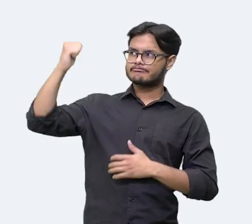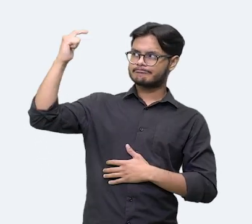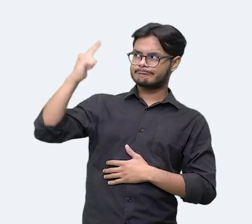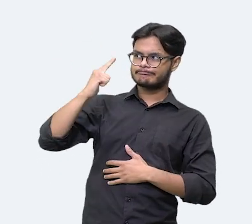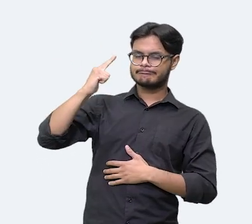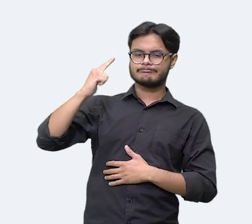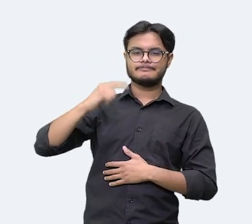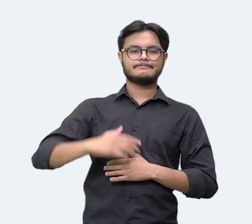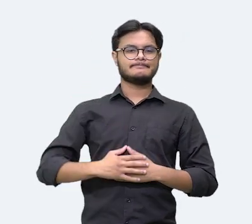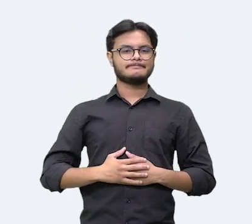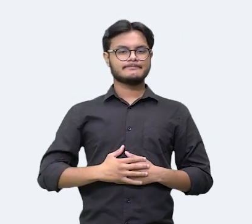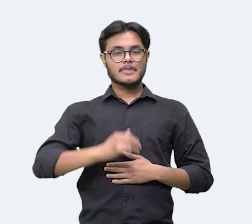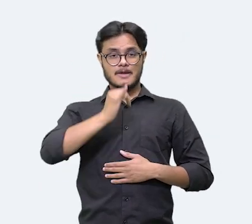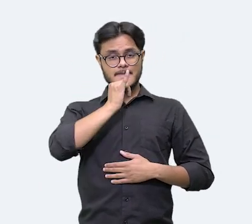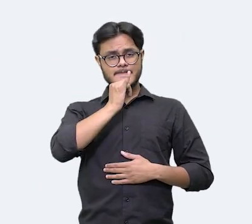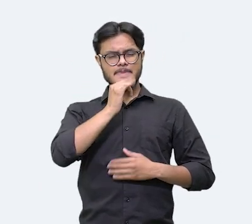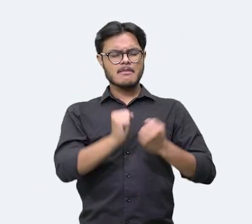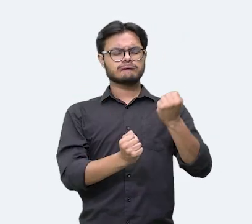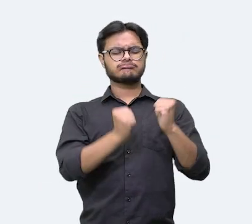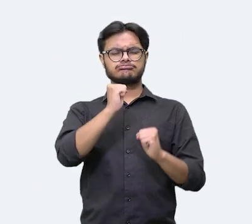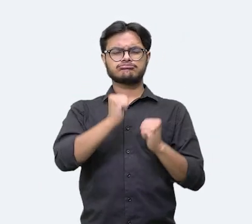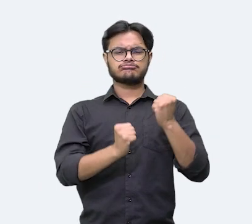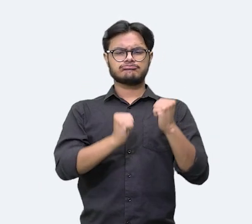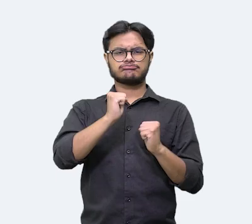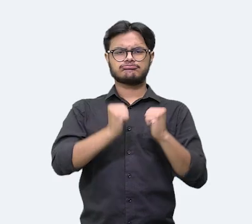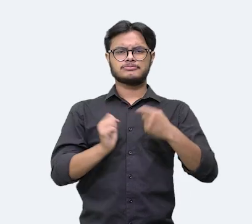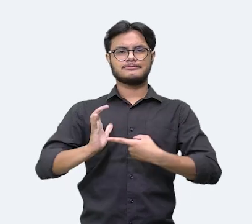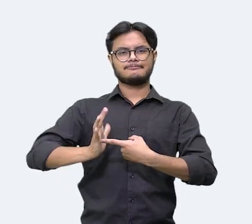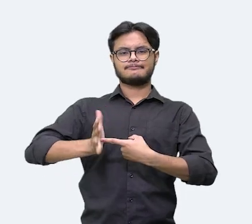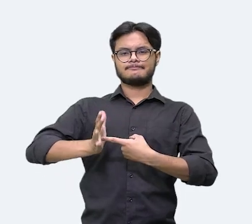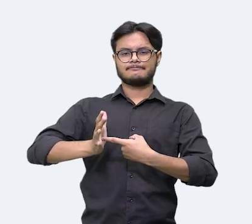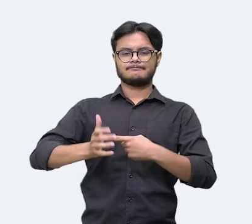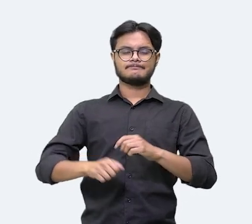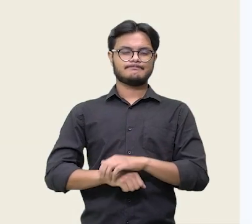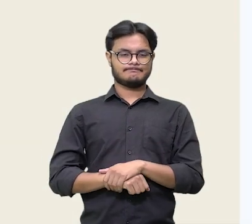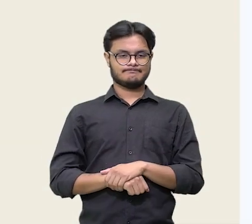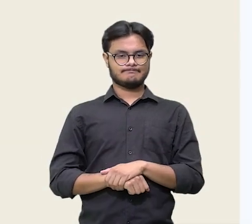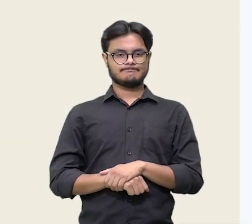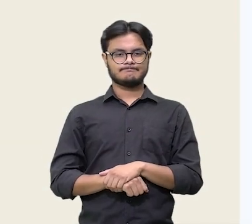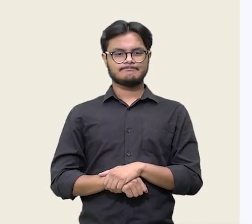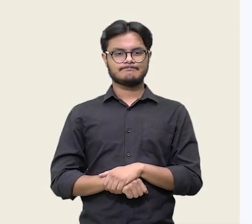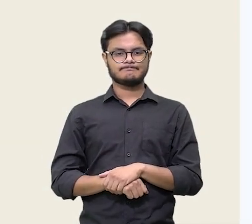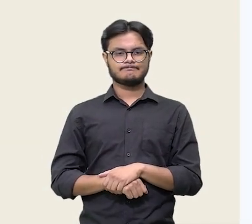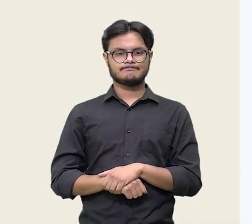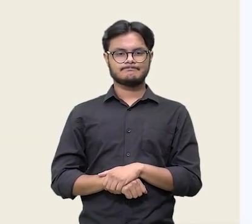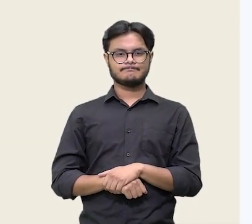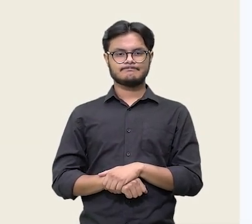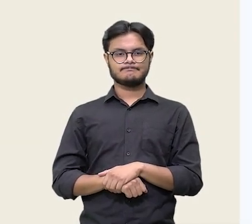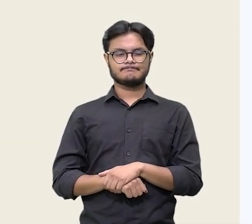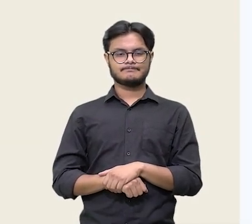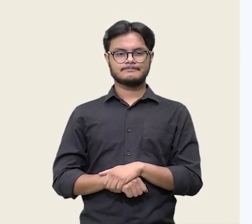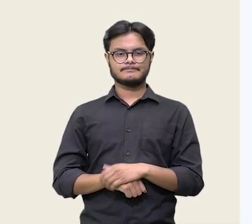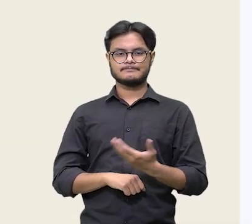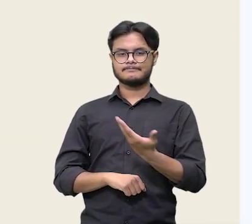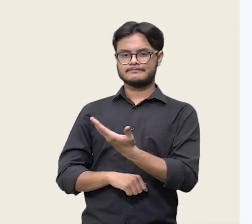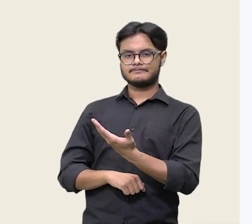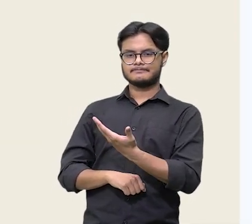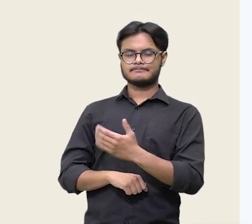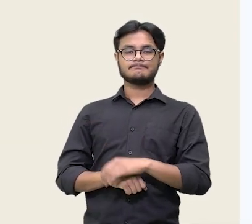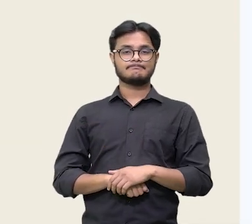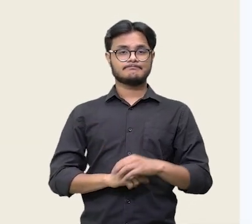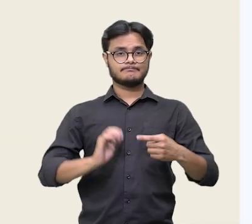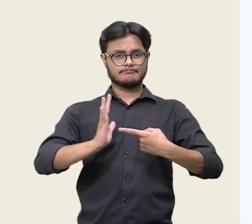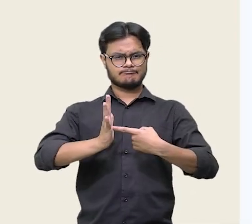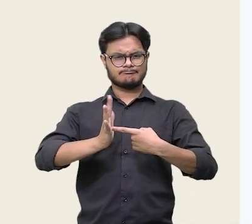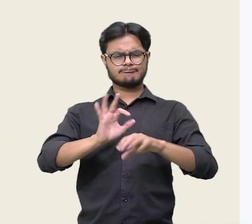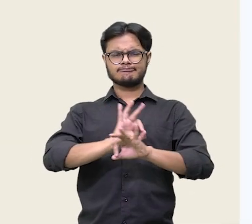elétrica. Não é? Por exemplo, as usinas hidrelétricas ou as termoelétricas. Né? Nós temos os geradores ideais, que